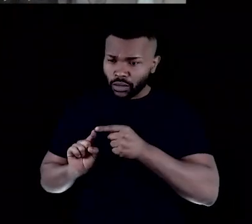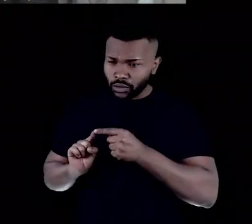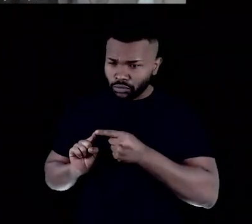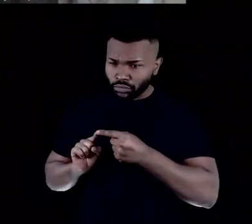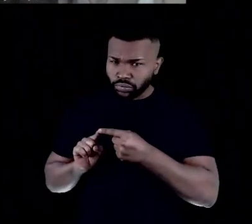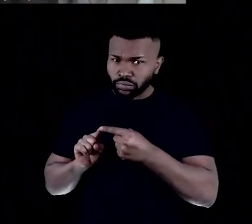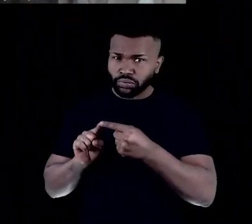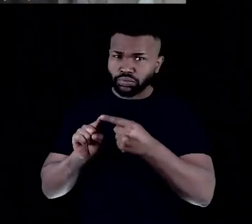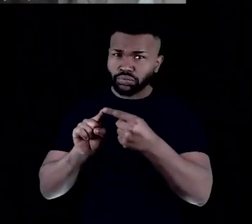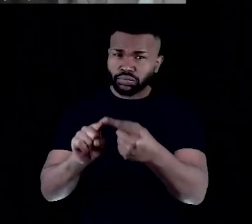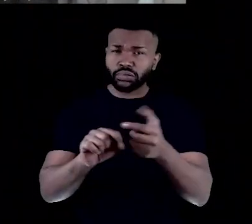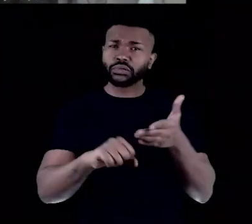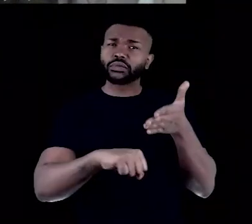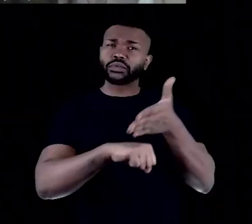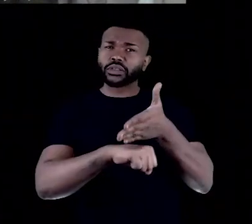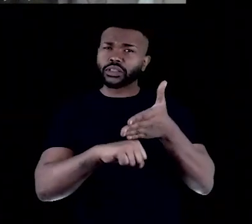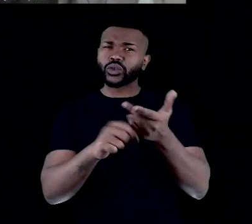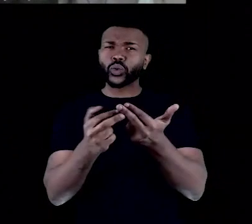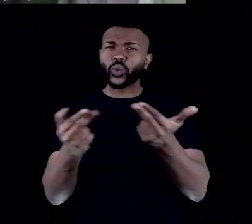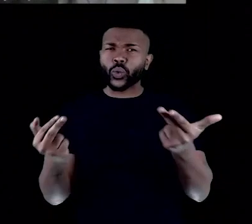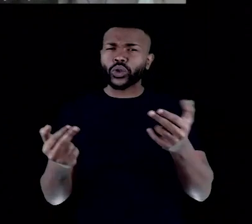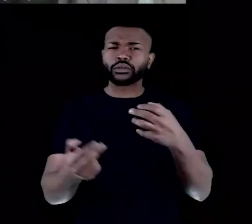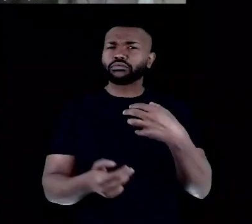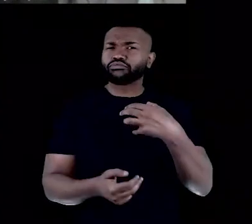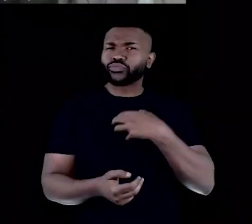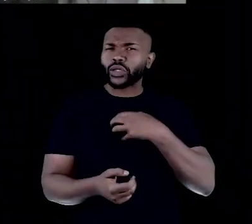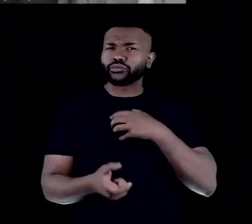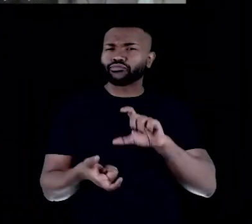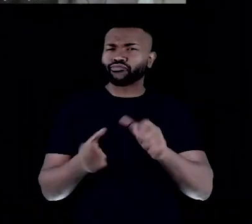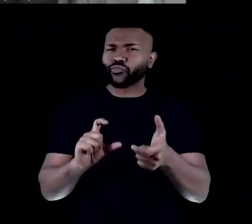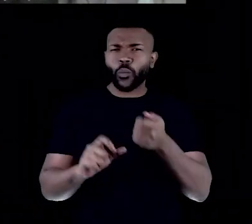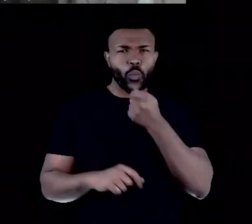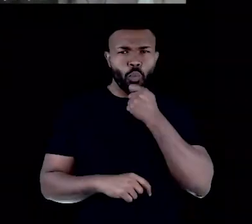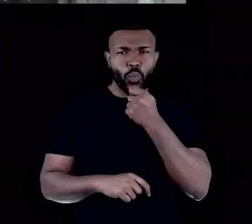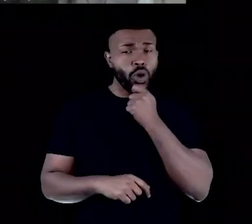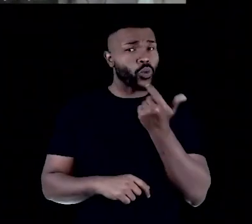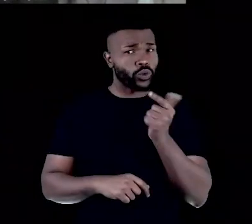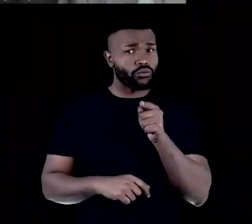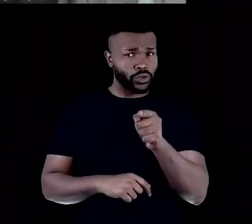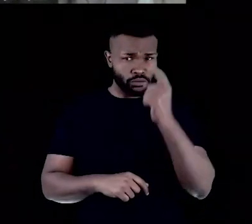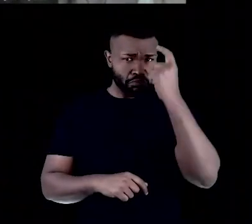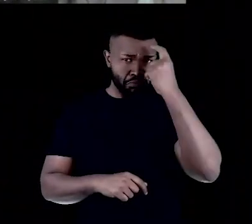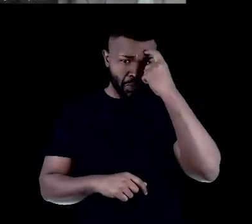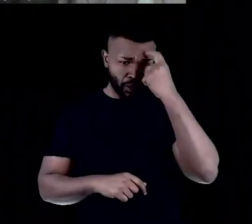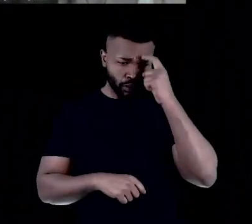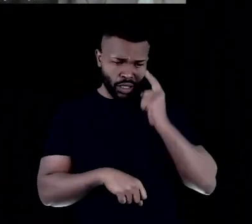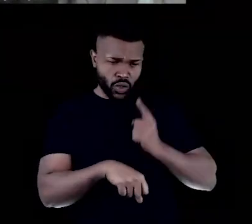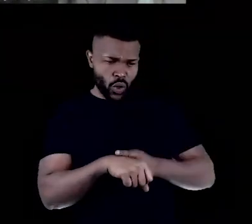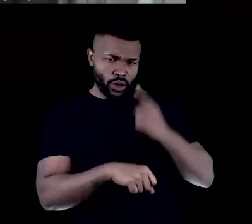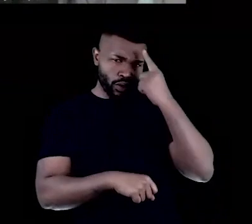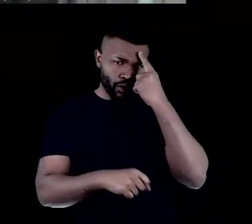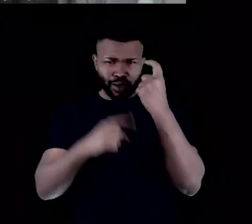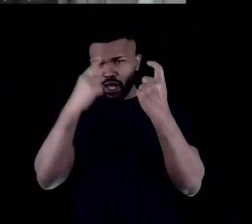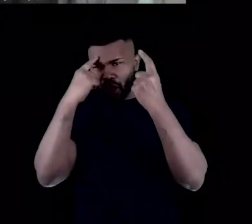canal de acesso a determinadas coisas que ainda não tem forma. Você acha que isso, você pensa nisso na hora de